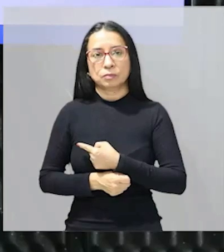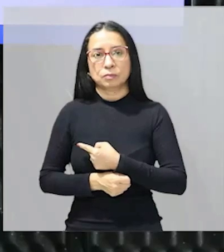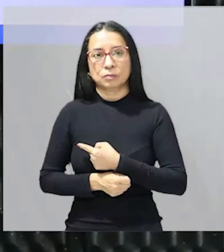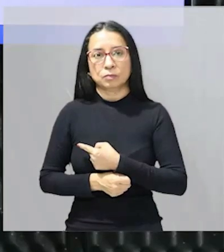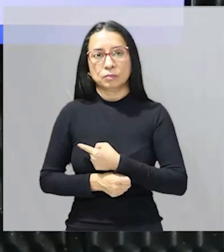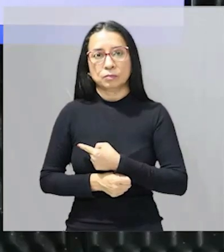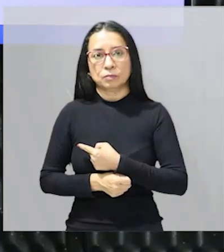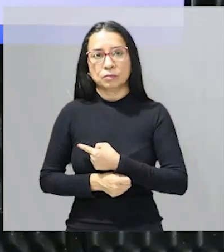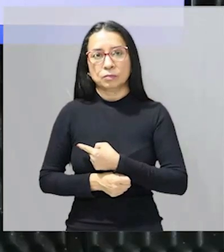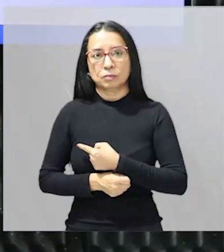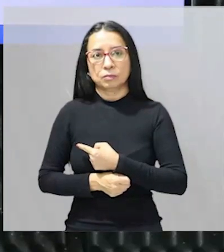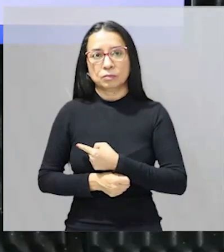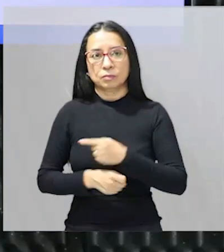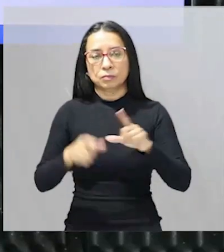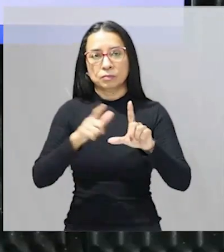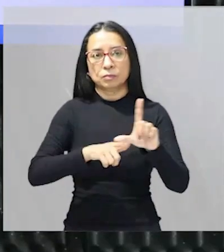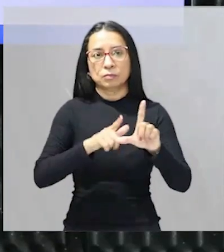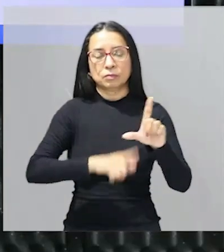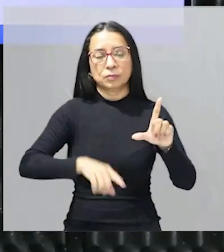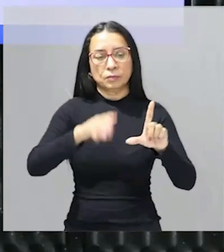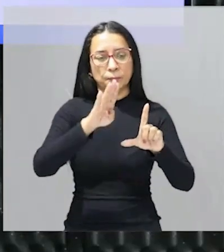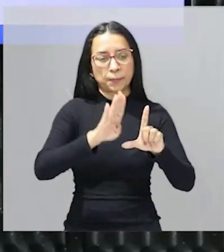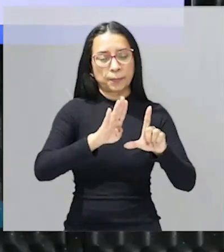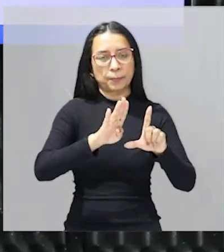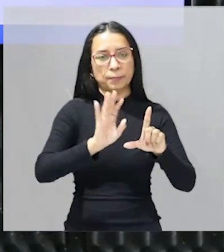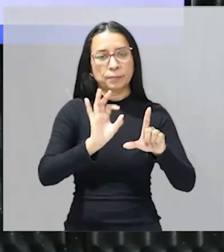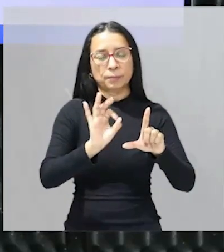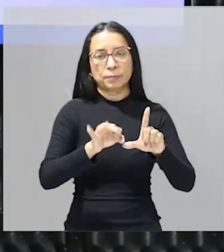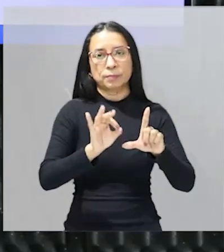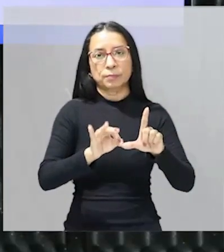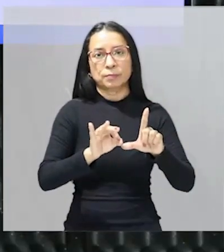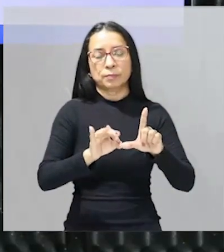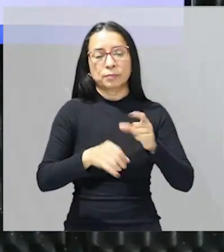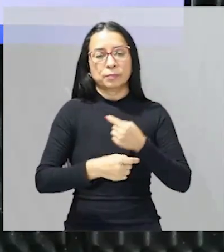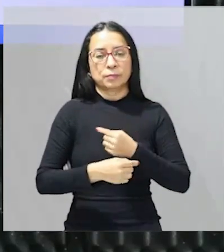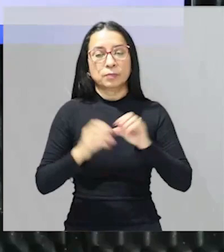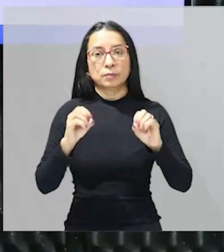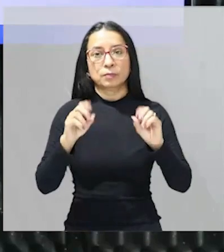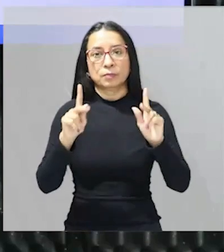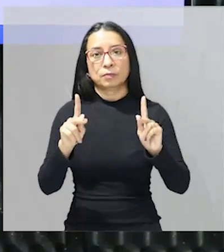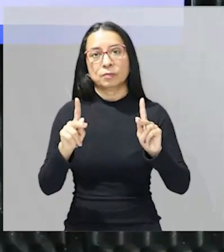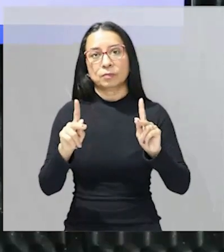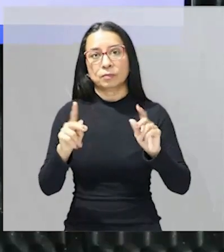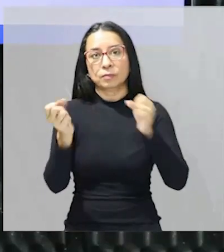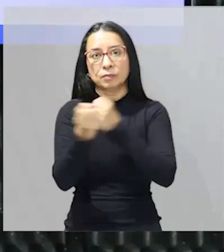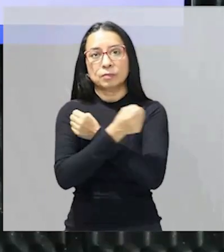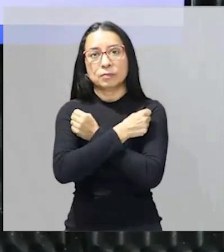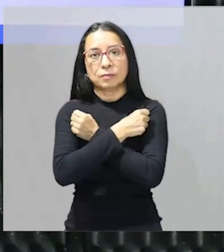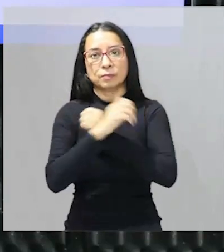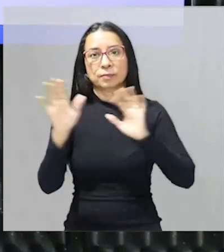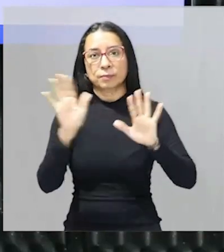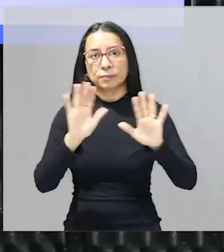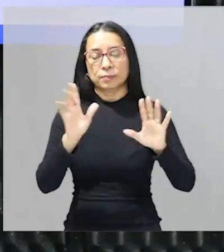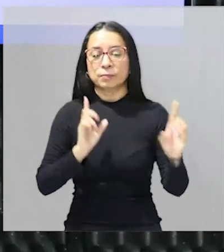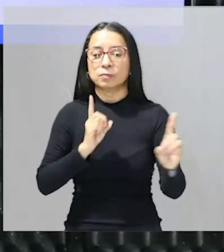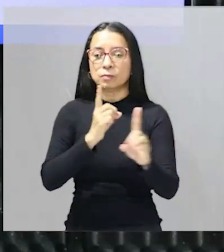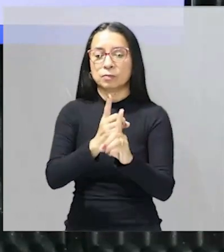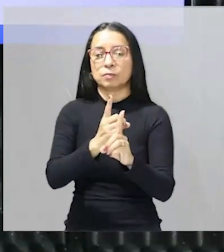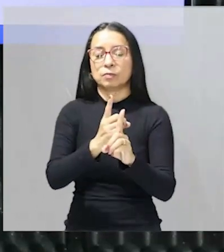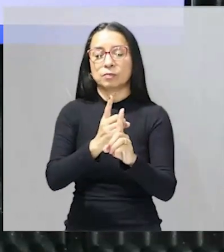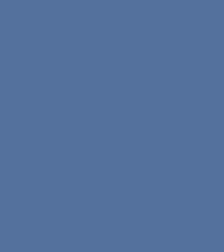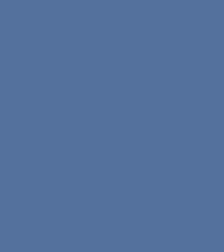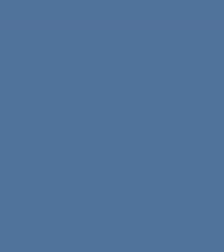A consolidação dos valores burgueses. Resposta, letra B de bola. Ok, galera? Um grande abraço e até o nosso próximo